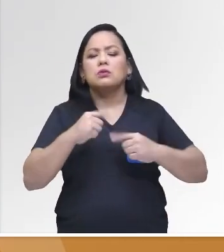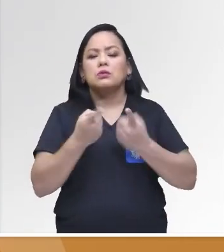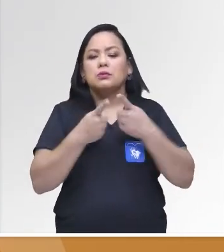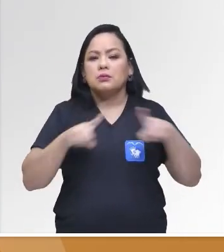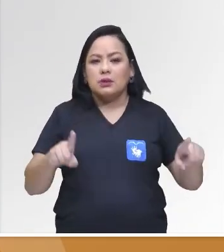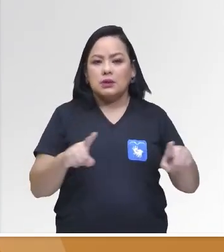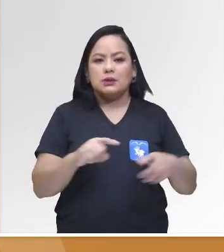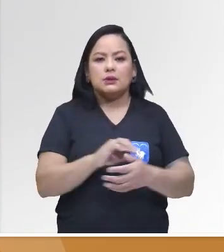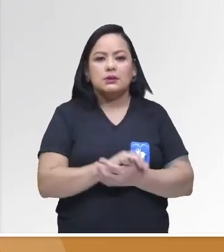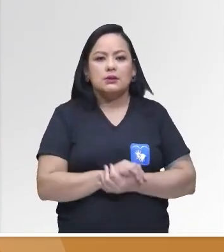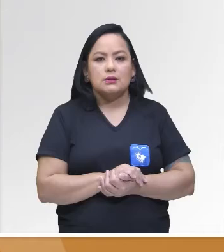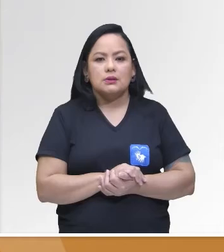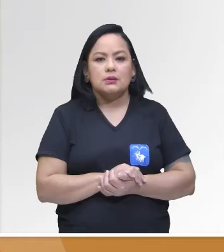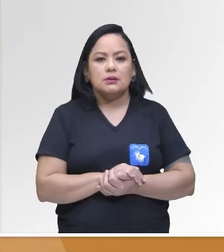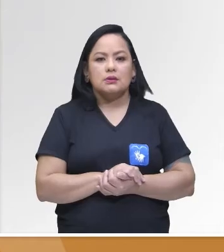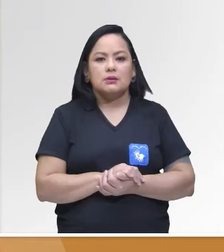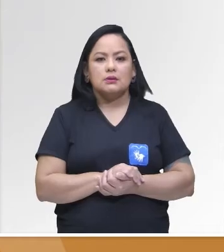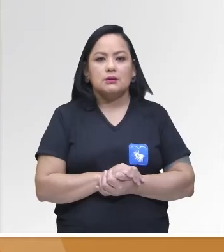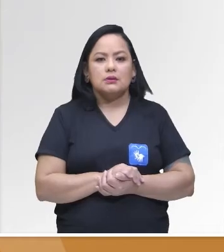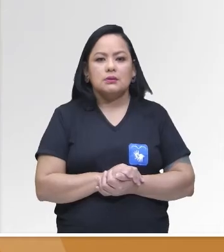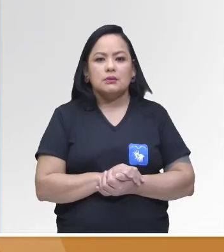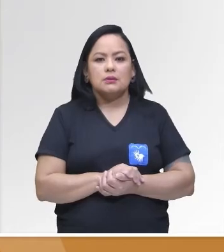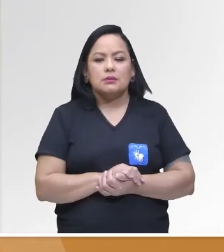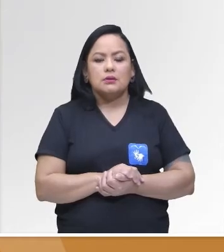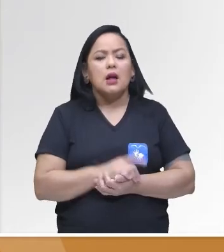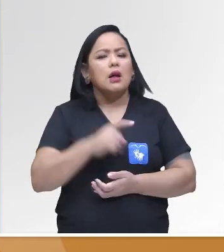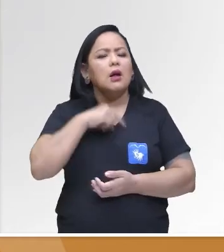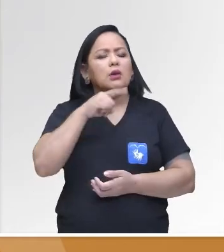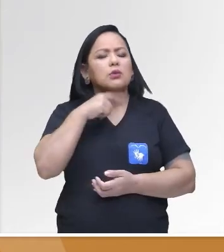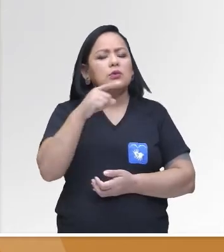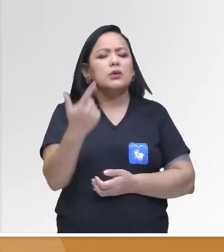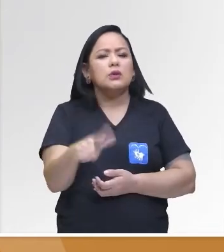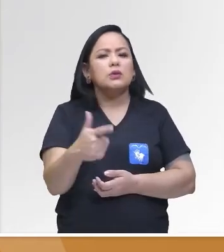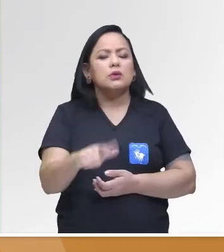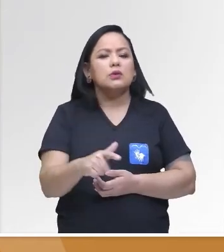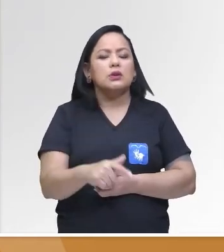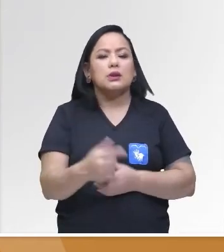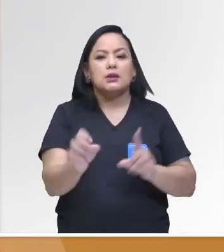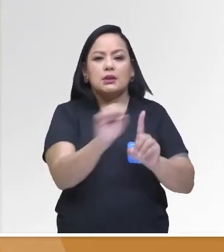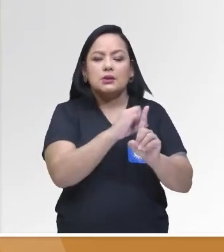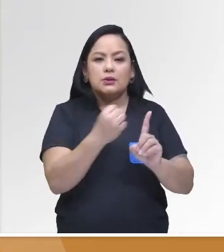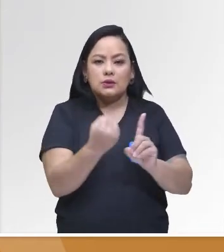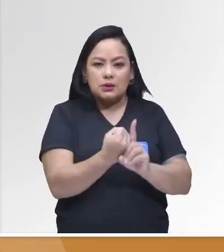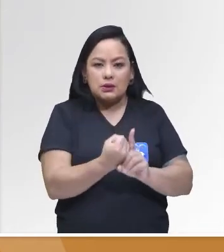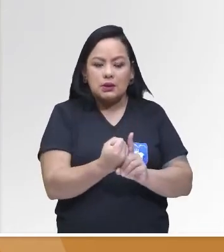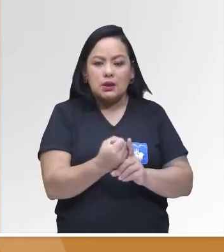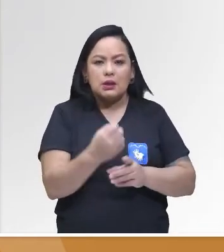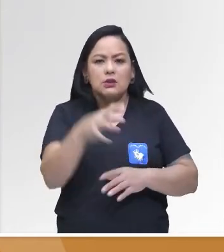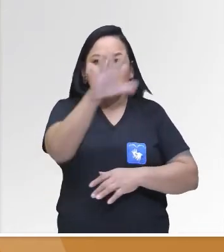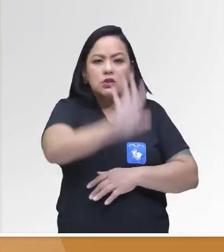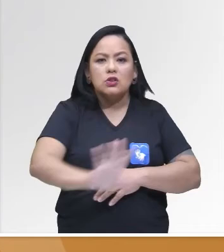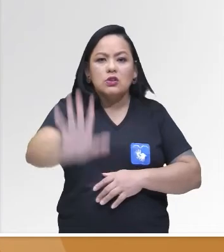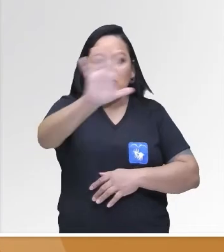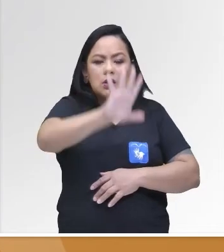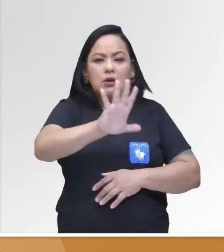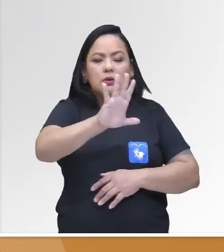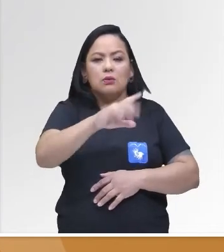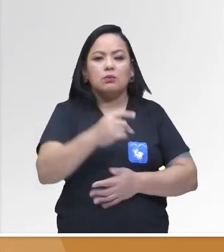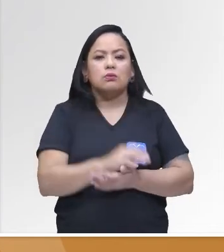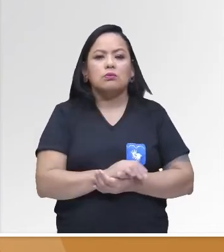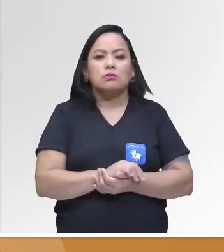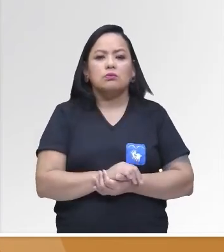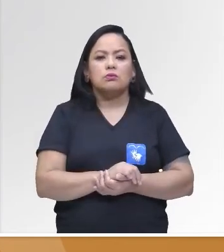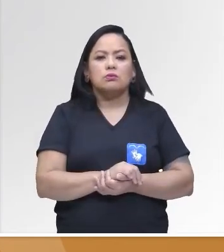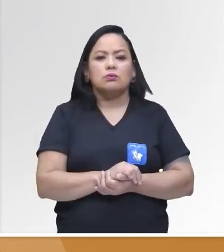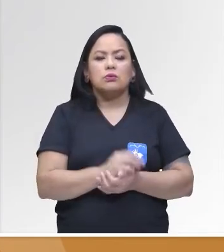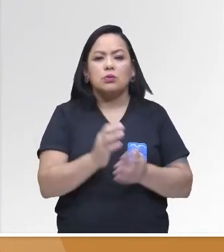mas não tenham dúvida que as sociedades, de um modo geral, elas não são